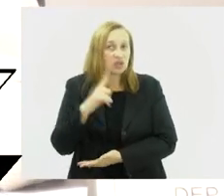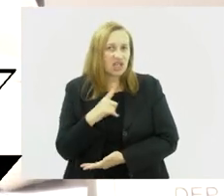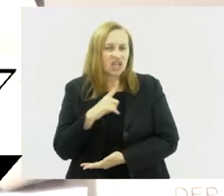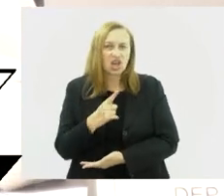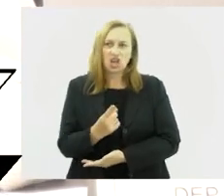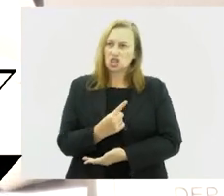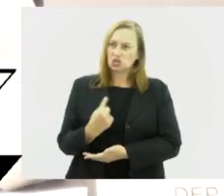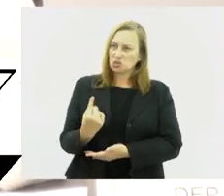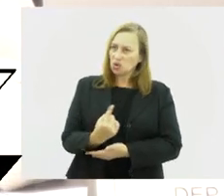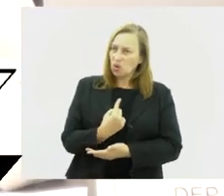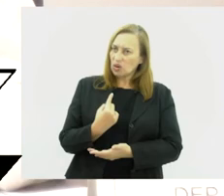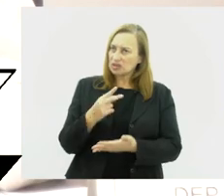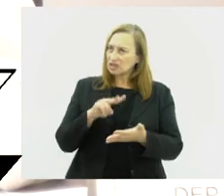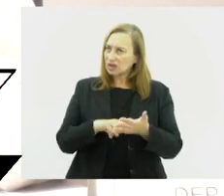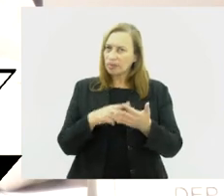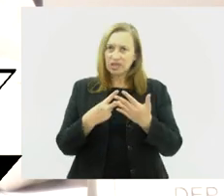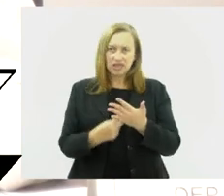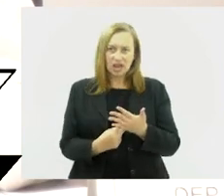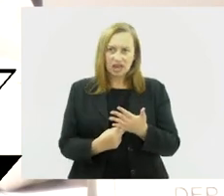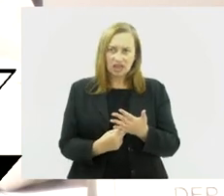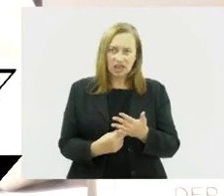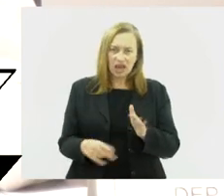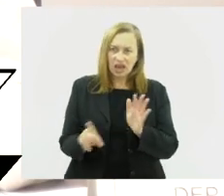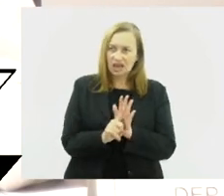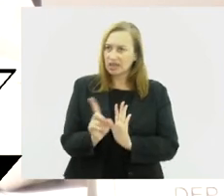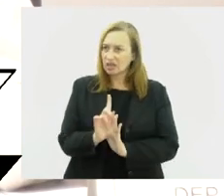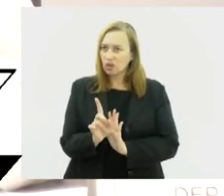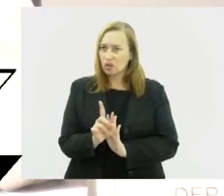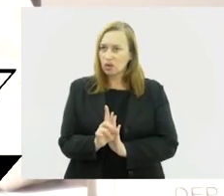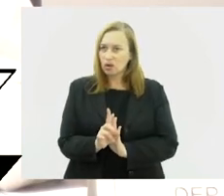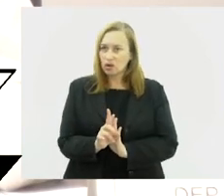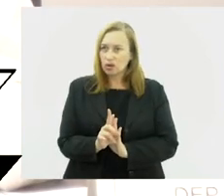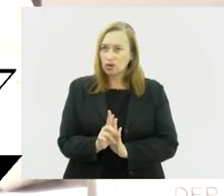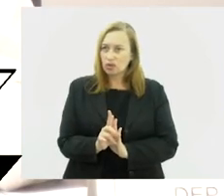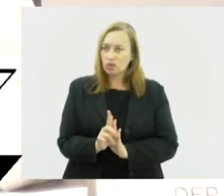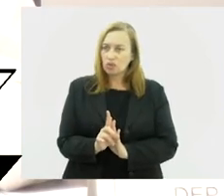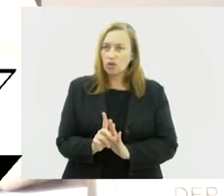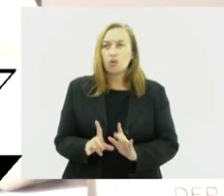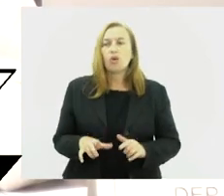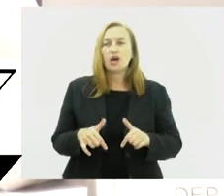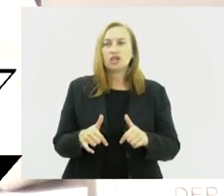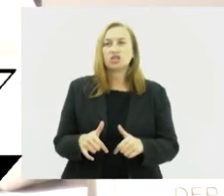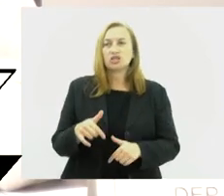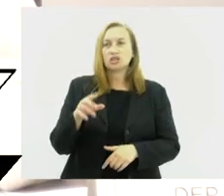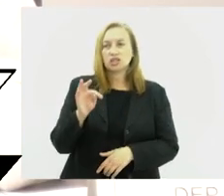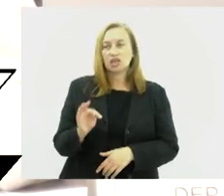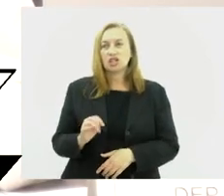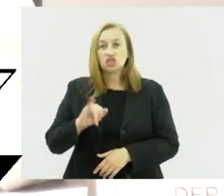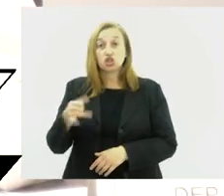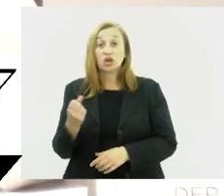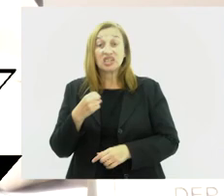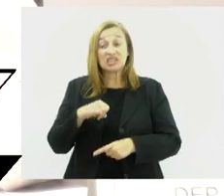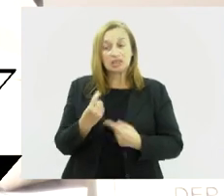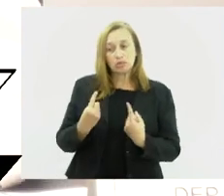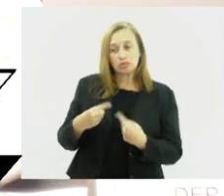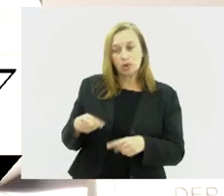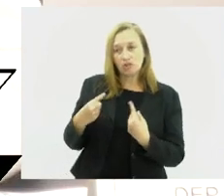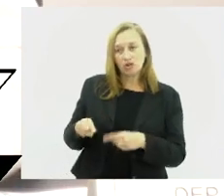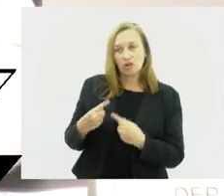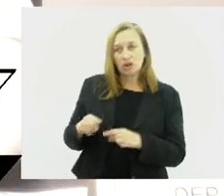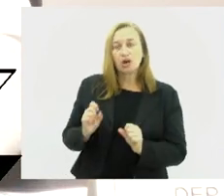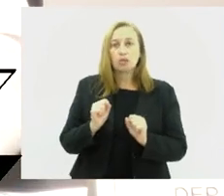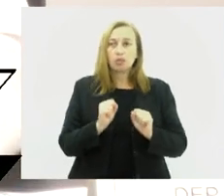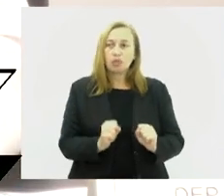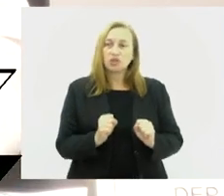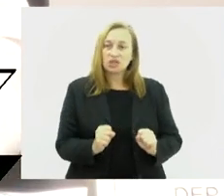nós interpretar a legalidade da lei. Teria que ser o órgão especial do TJ, caso provocado, poderia dizer que tais